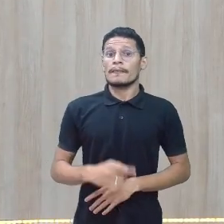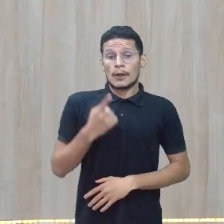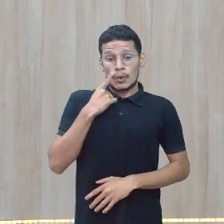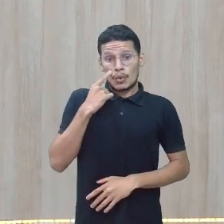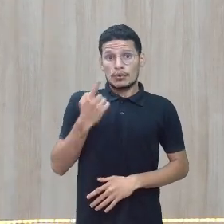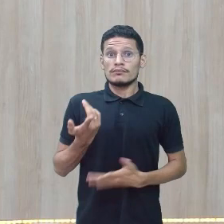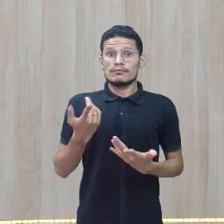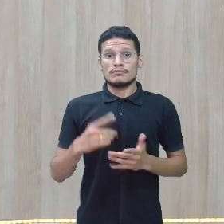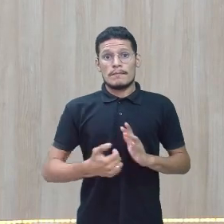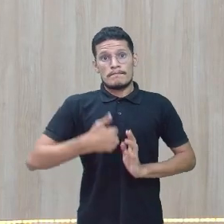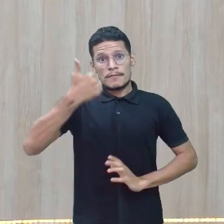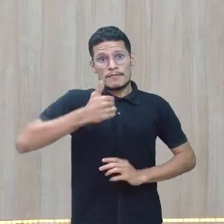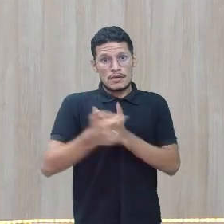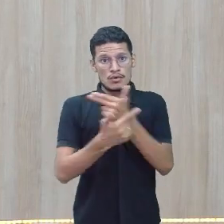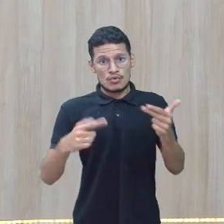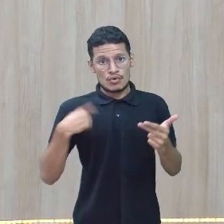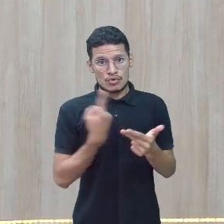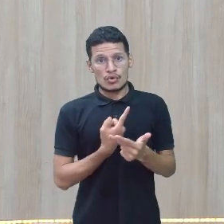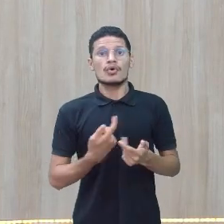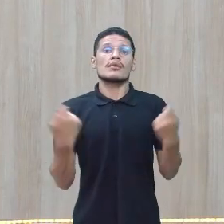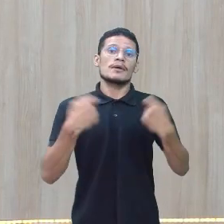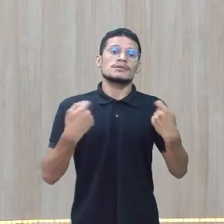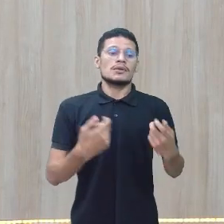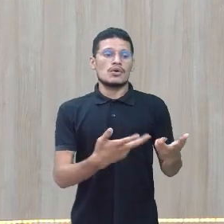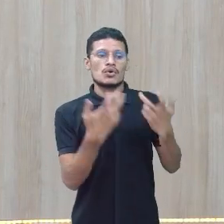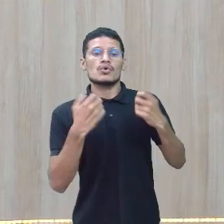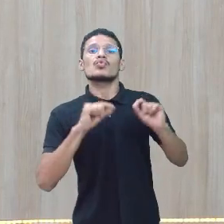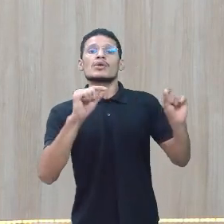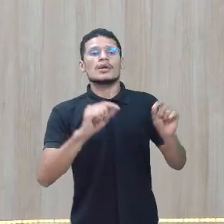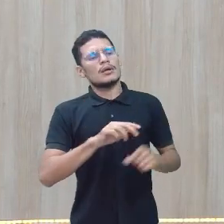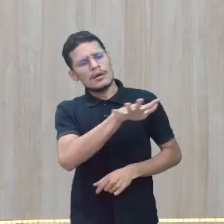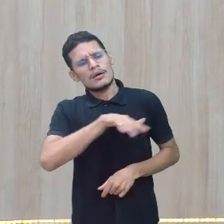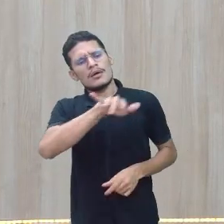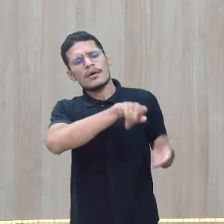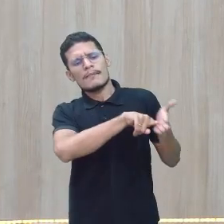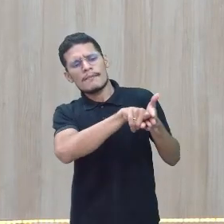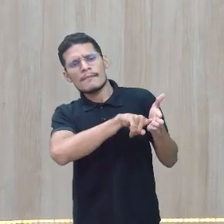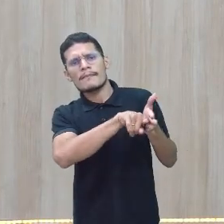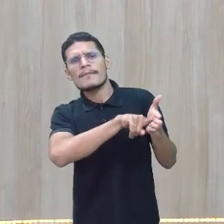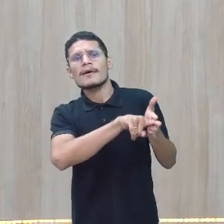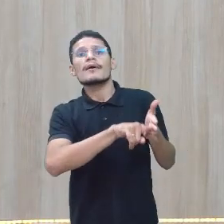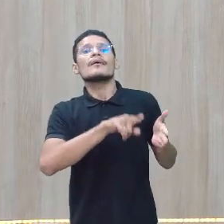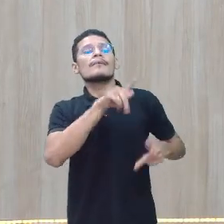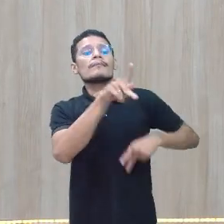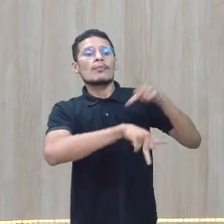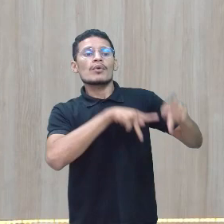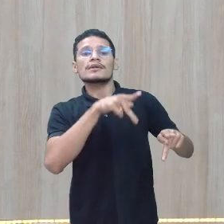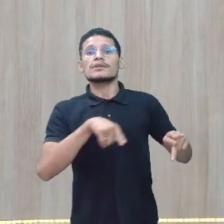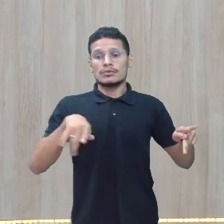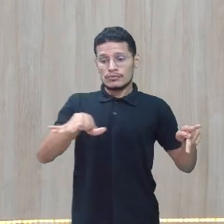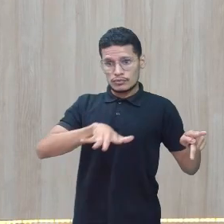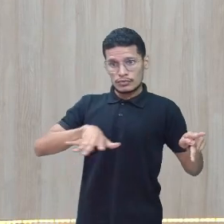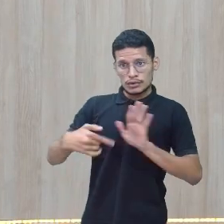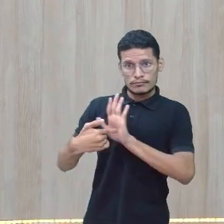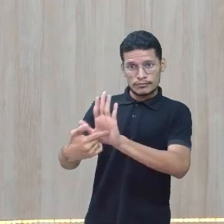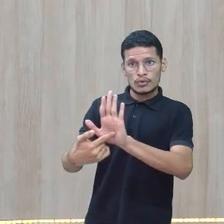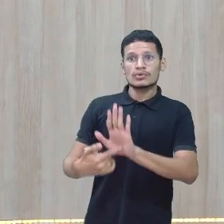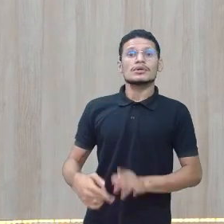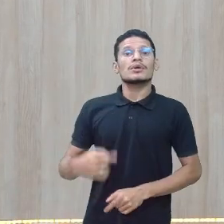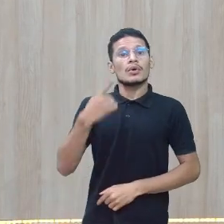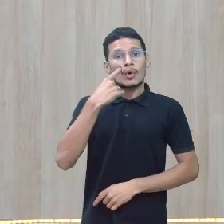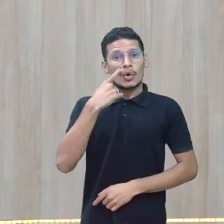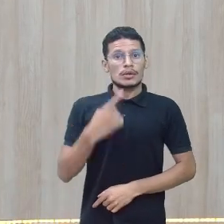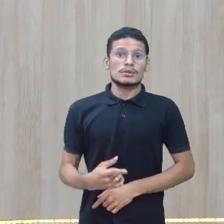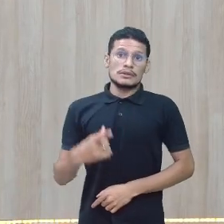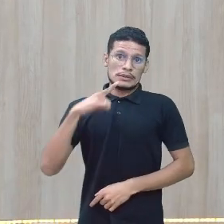Então, a primeira coisa que a gente tem que observar nessa ideia de pesquisa estatística é a população e a amostra. Então, a gente